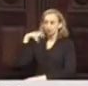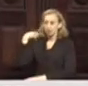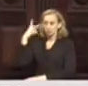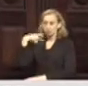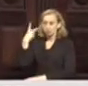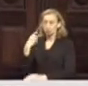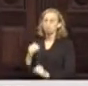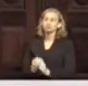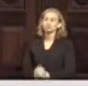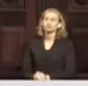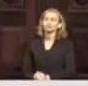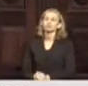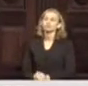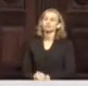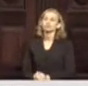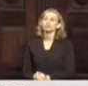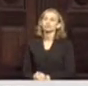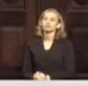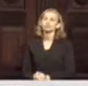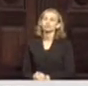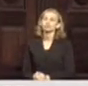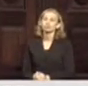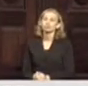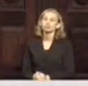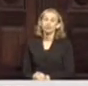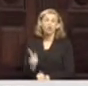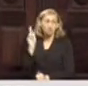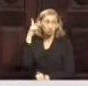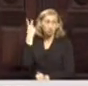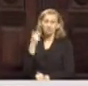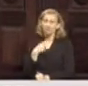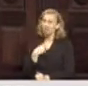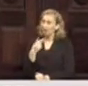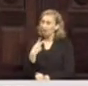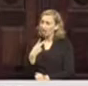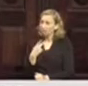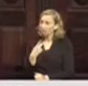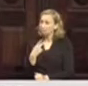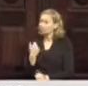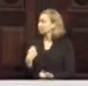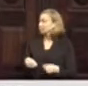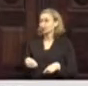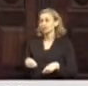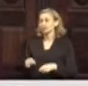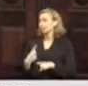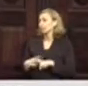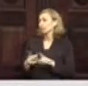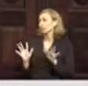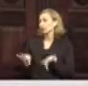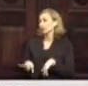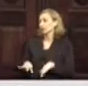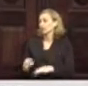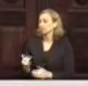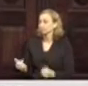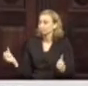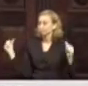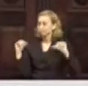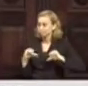E essa história eu não preciso contar, porque o final foi